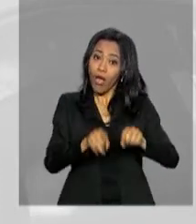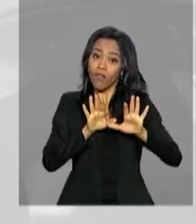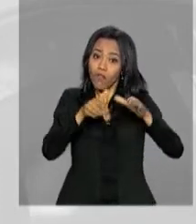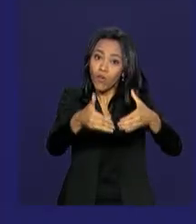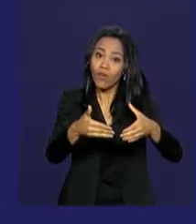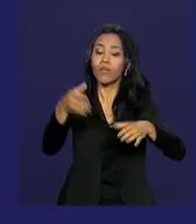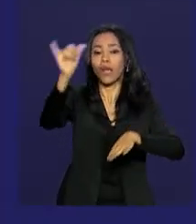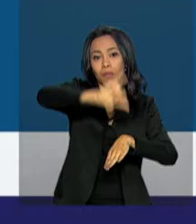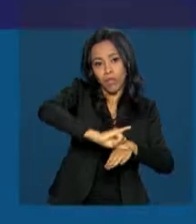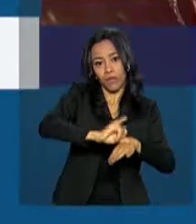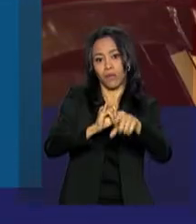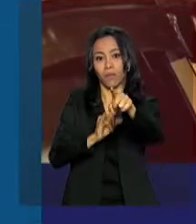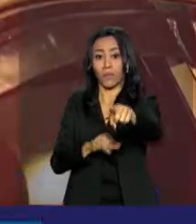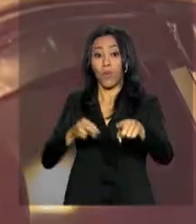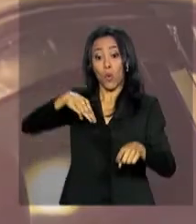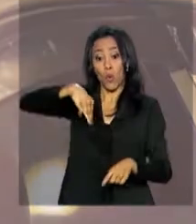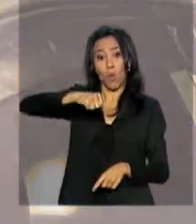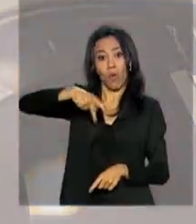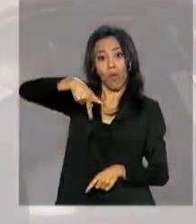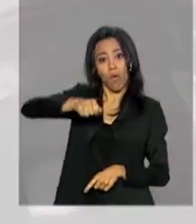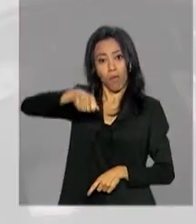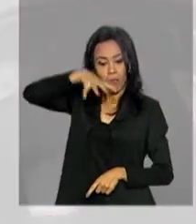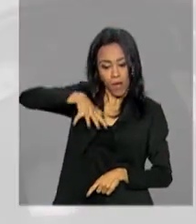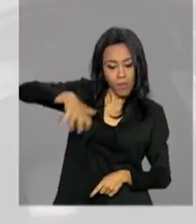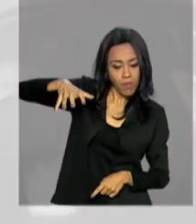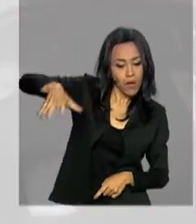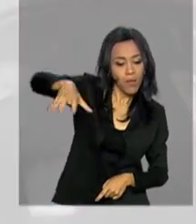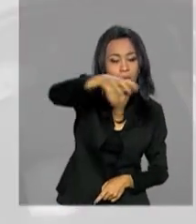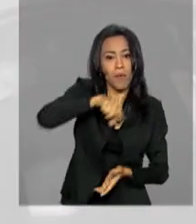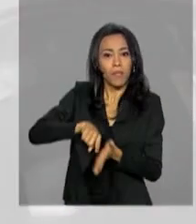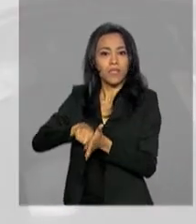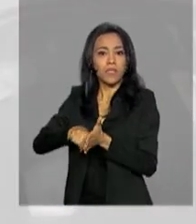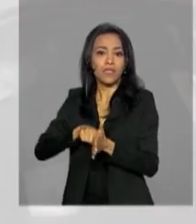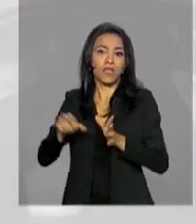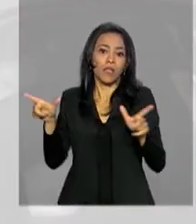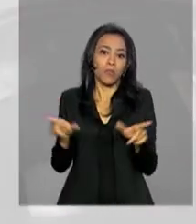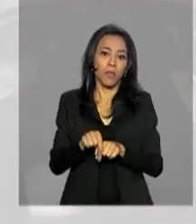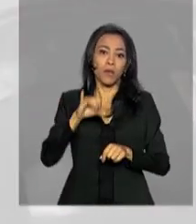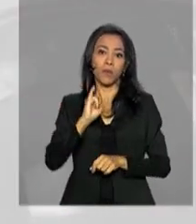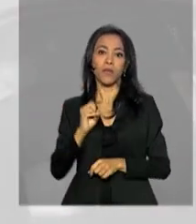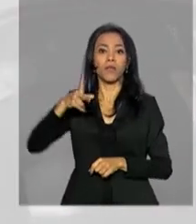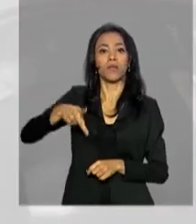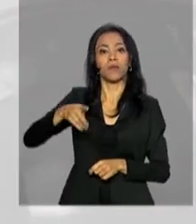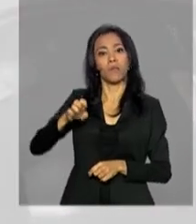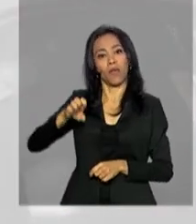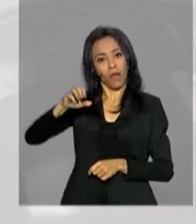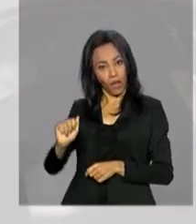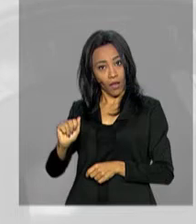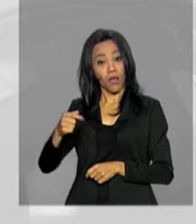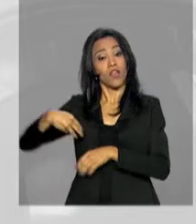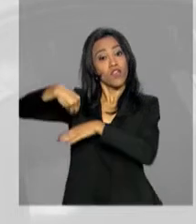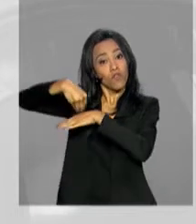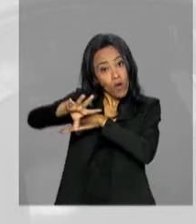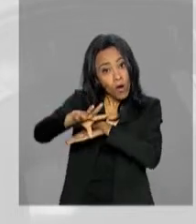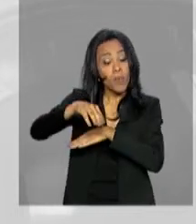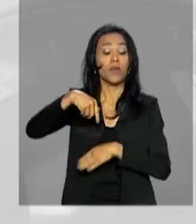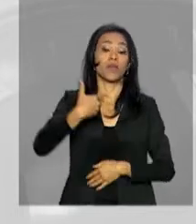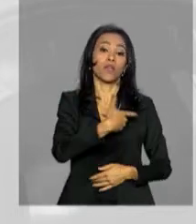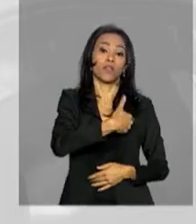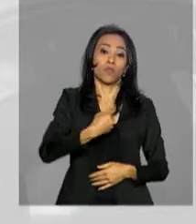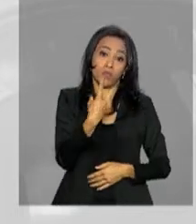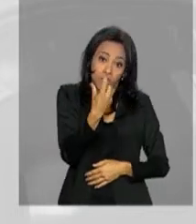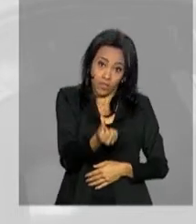na capital. O Atlas da Violência, produzido pelo Instituto de Pesquisa Econômica aplicada, o IPEA, traz que em 2016,